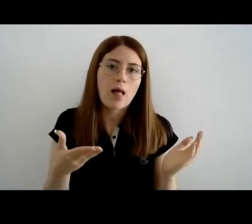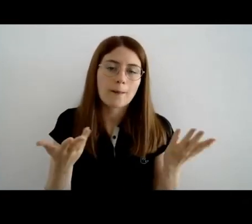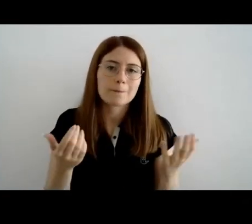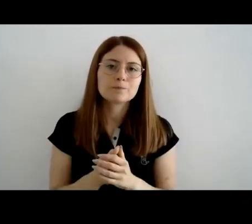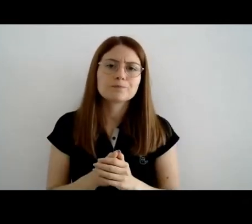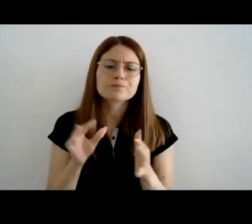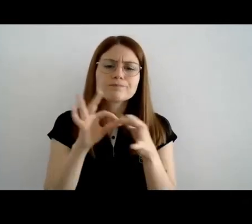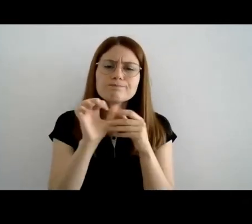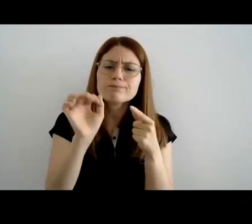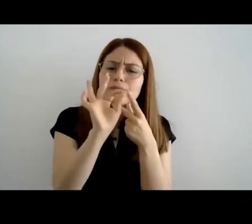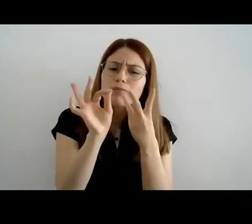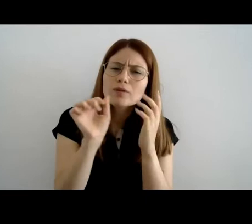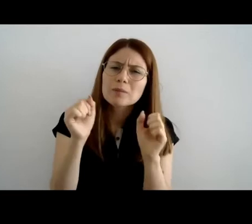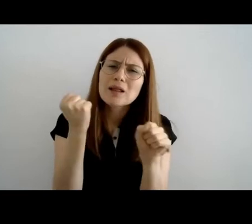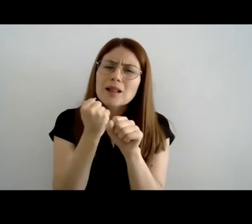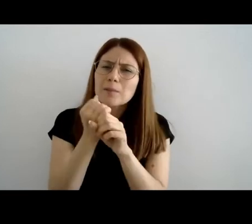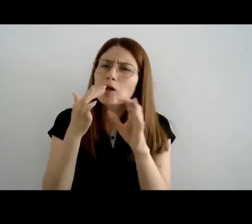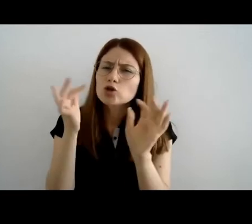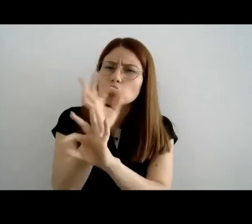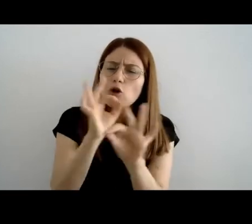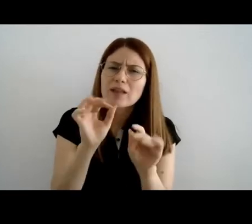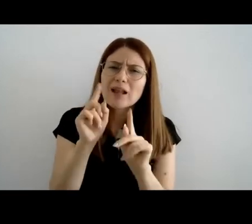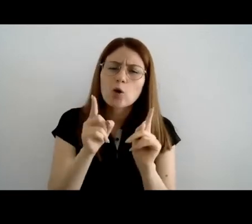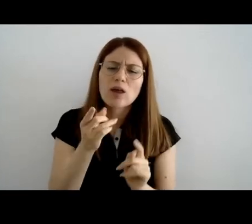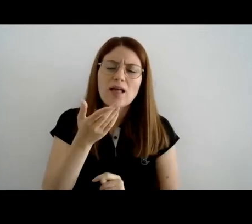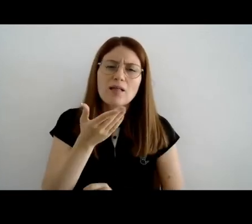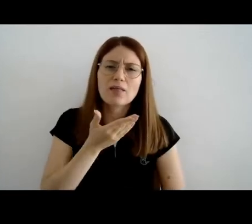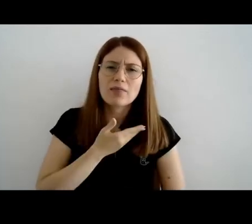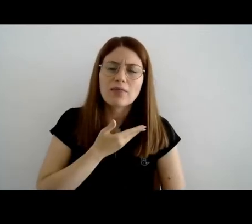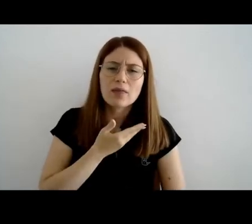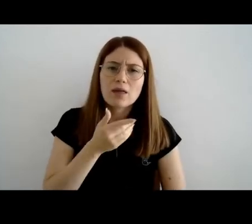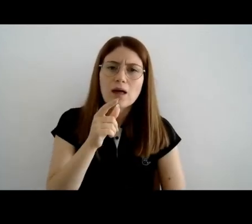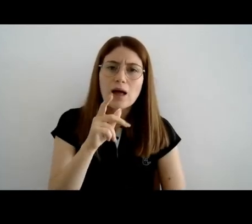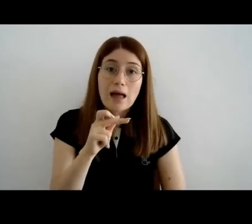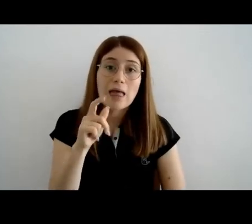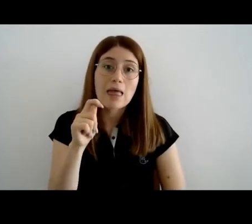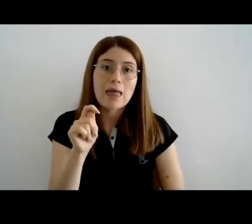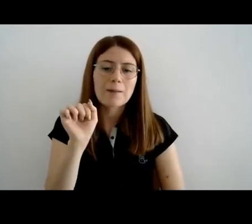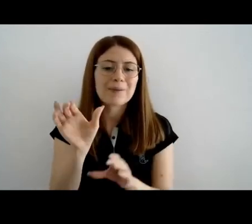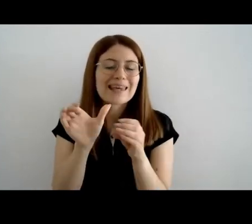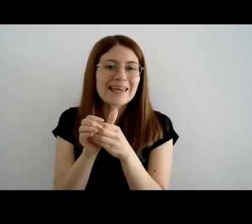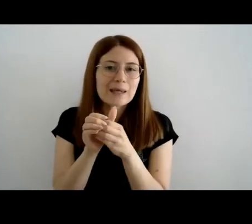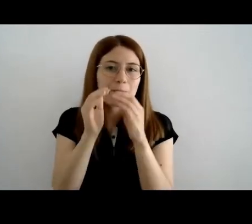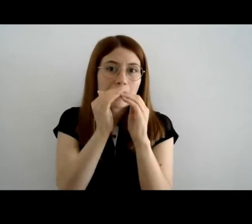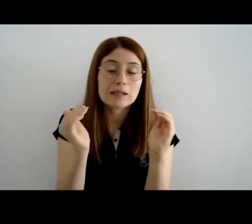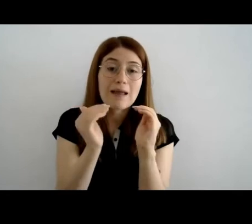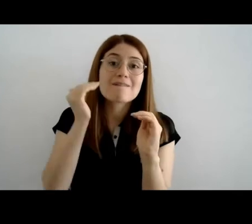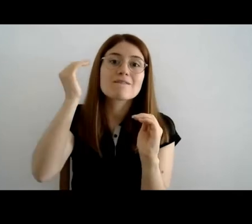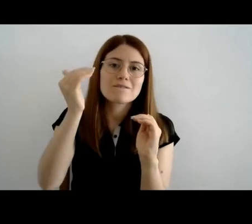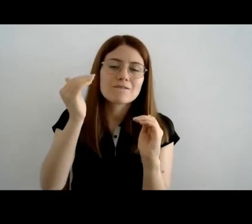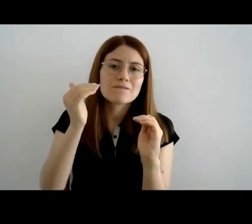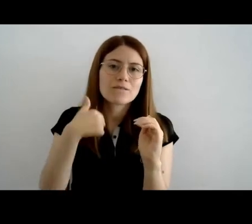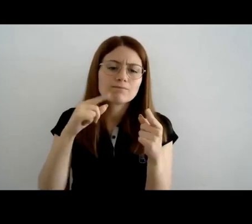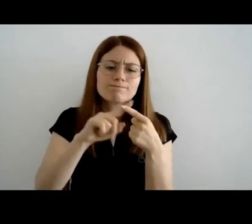de indicadores de desempenho extraordinário, configuram o DAE como uma equipa de alto rendimento, e começo pelo desempenho, portanto será de uma ordem